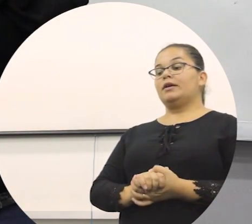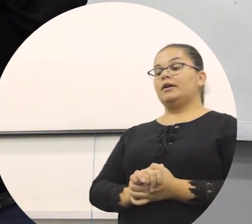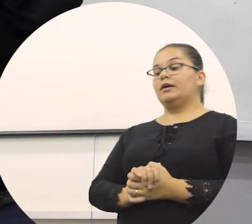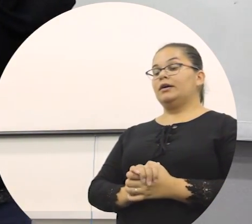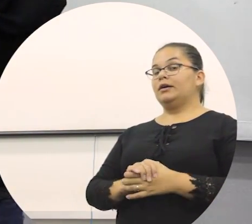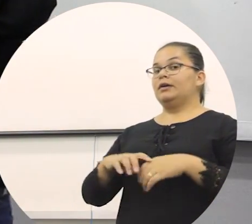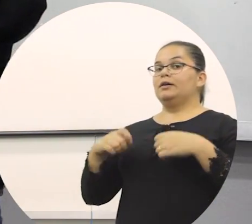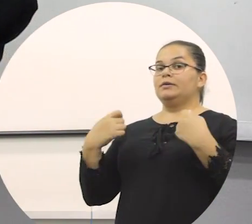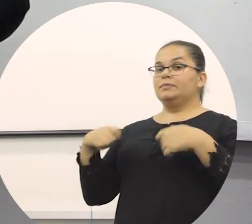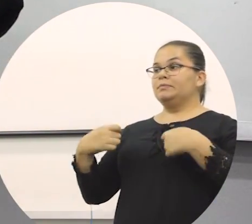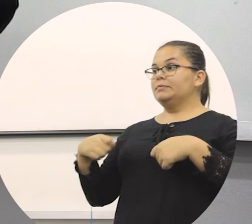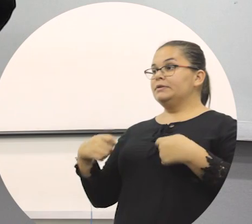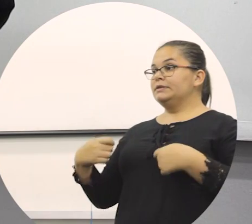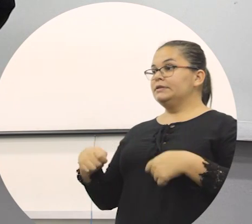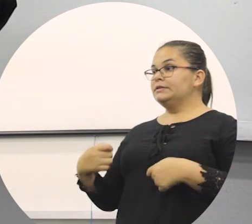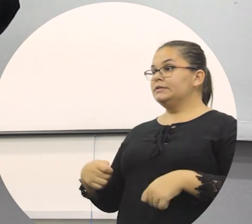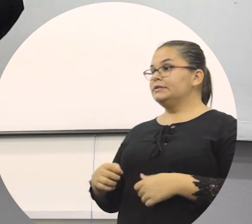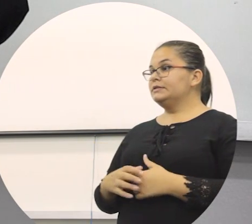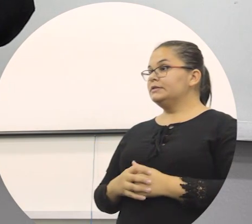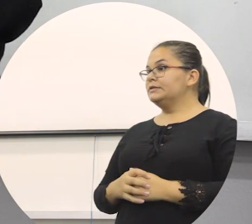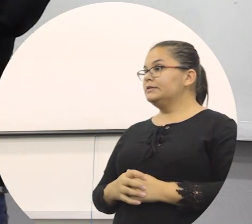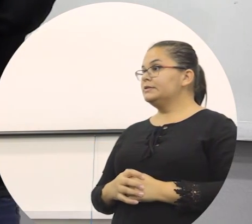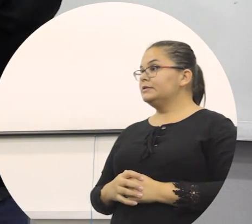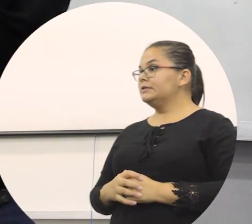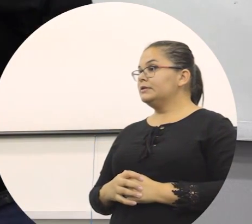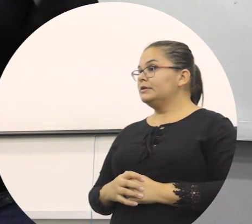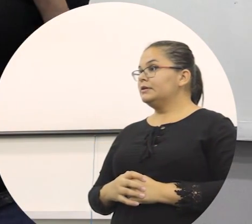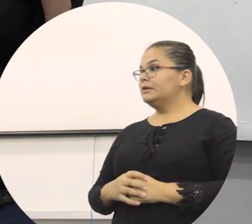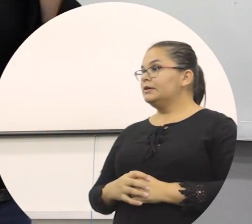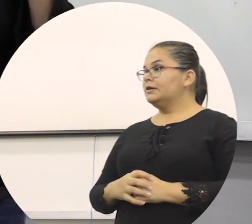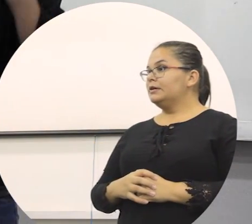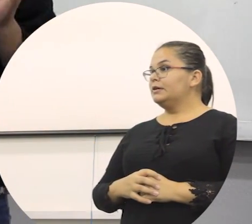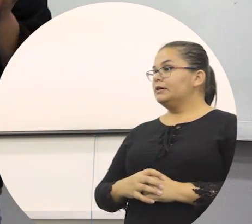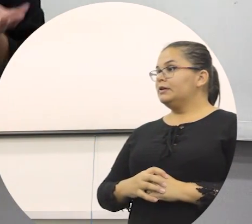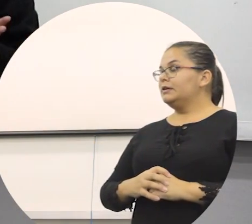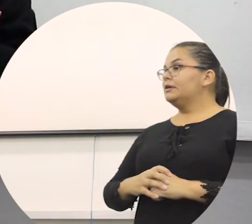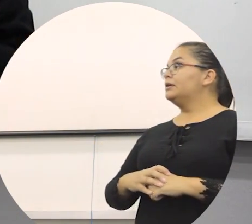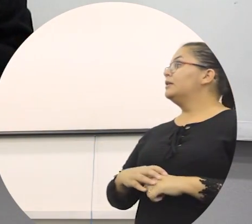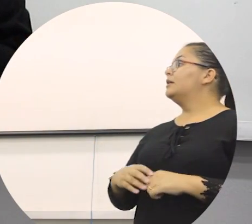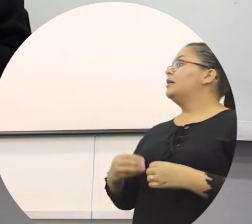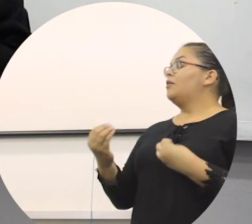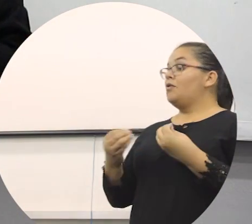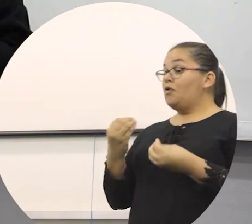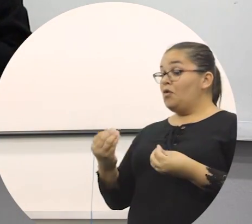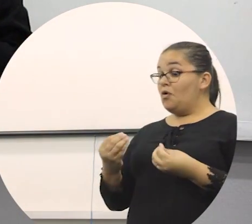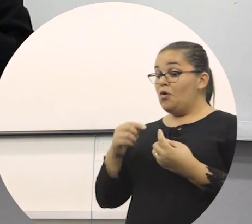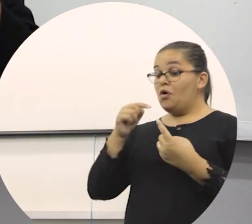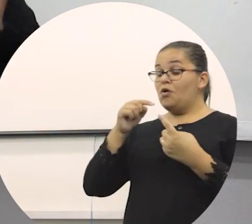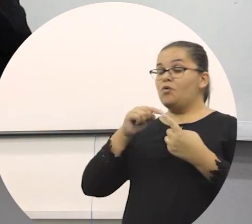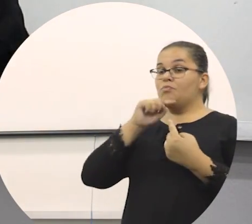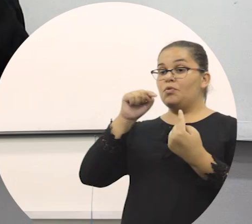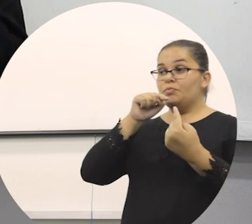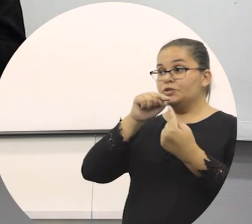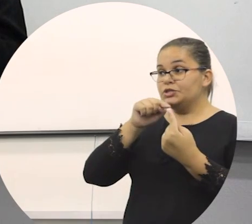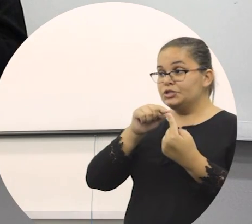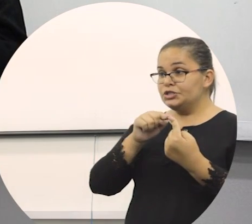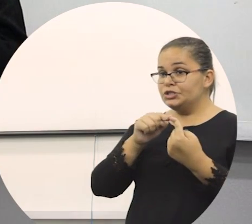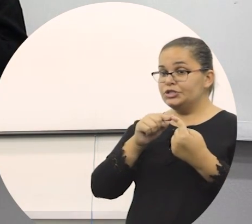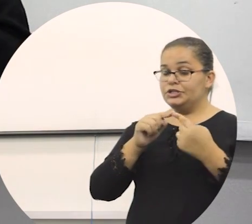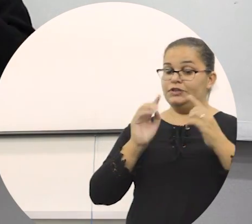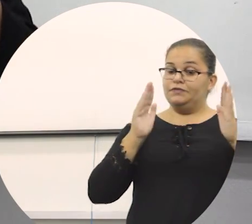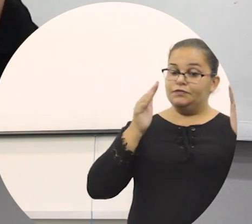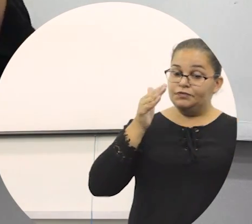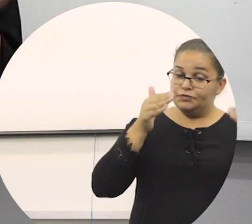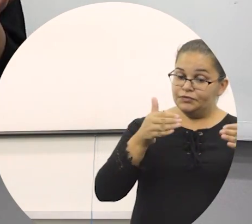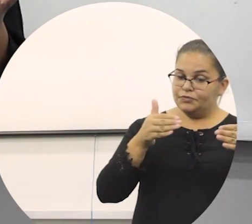a gente tem que saber, principalmente, isso foi bem legal que a Adriana colocou, quais são os objetivos específicos em cada área. Então, quando eu estou trabalhando língua de